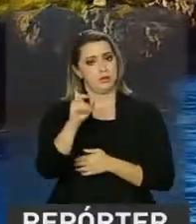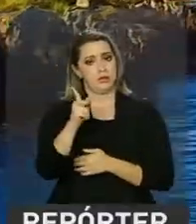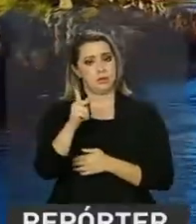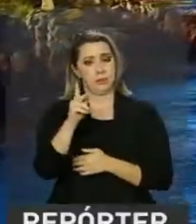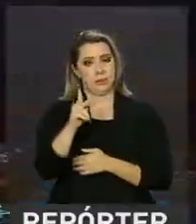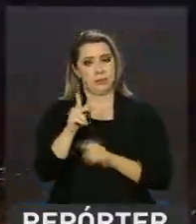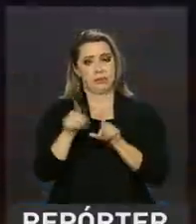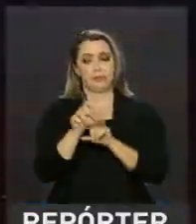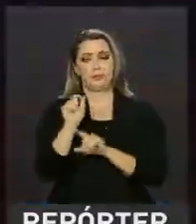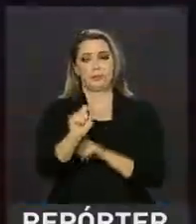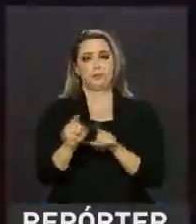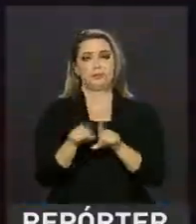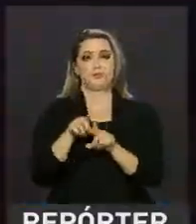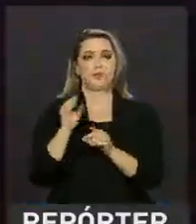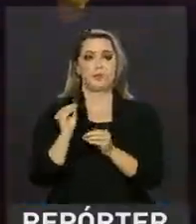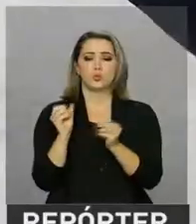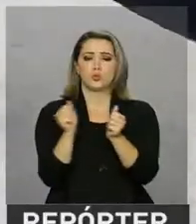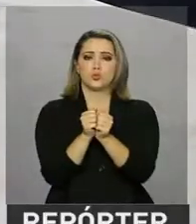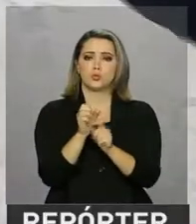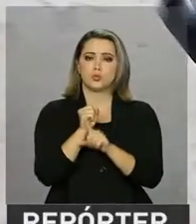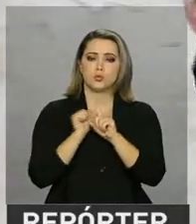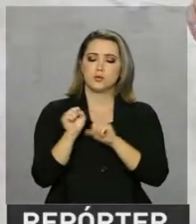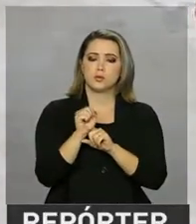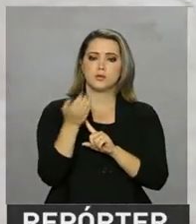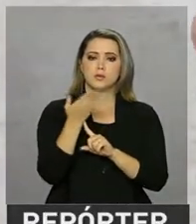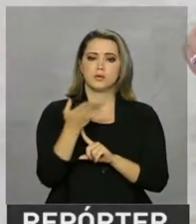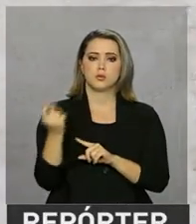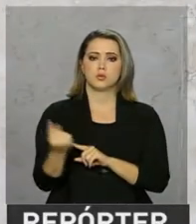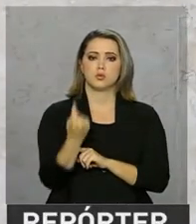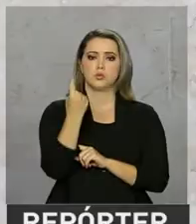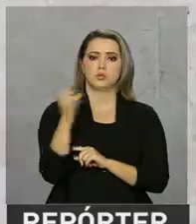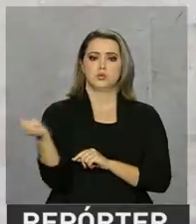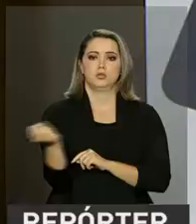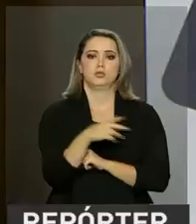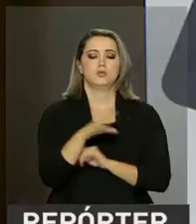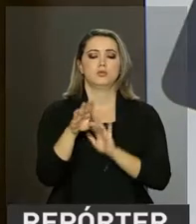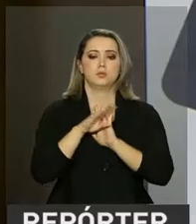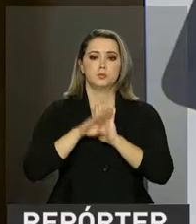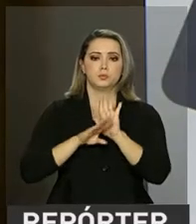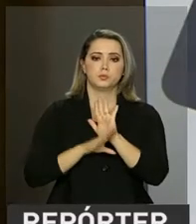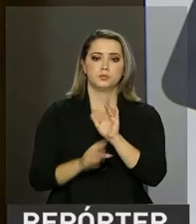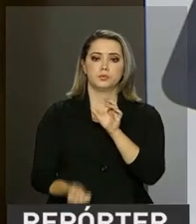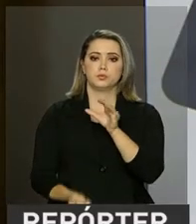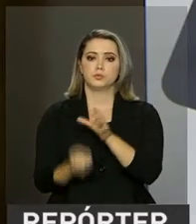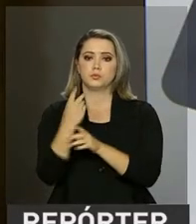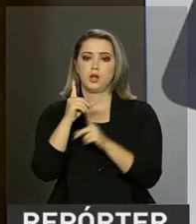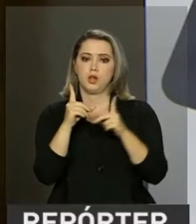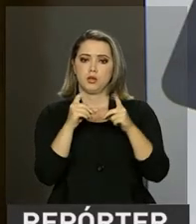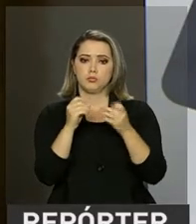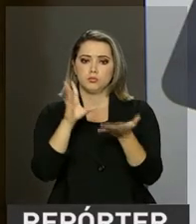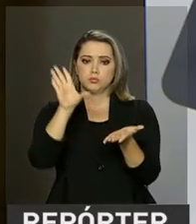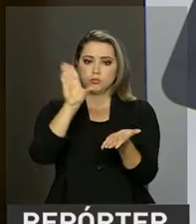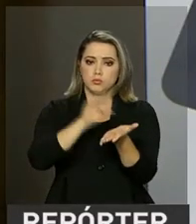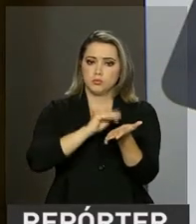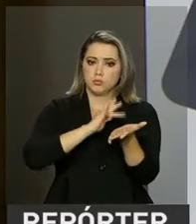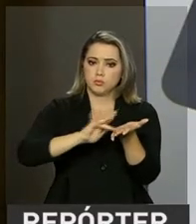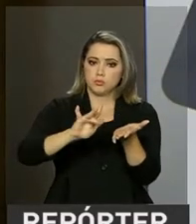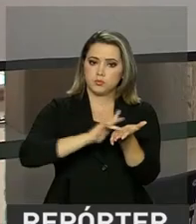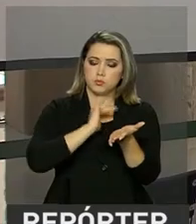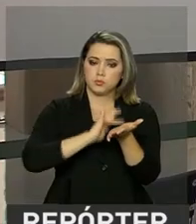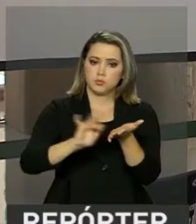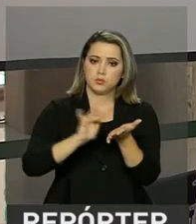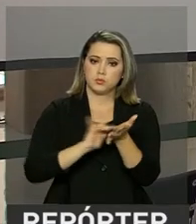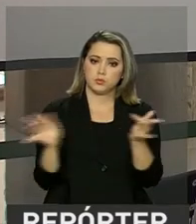participação da sociedade uma das novidades do programa é a criação de um aplicativo para celular que